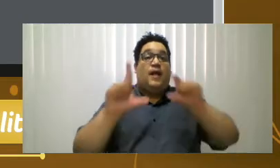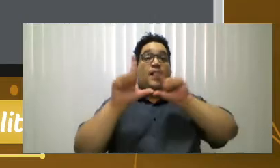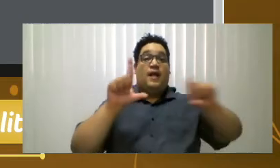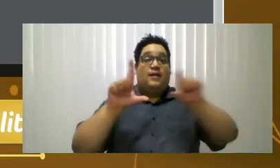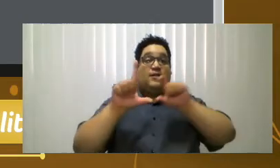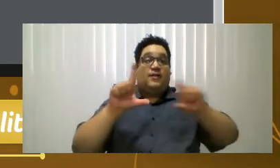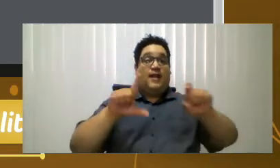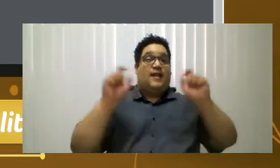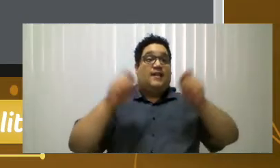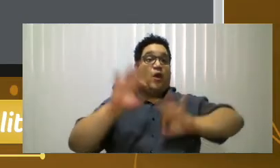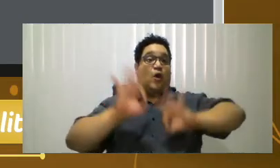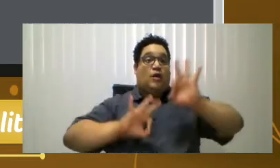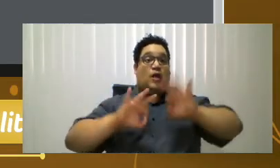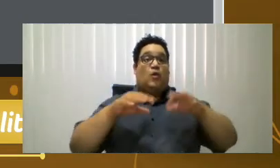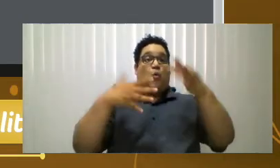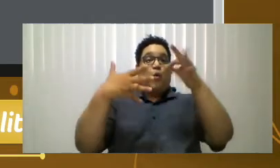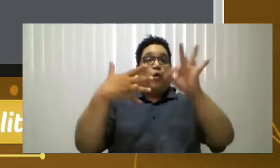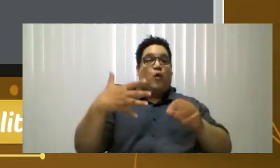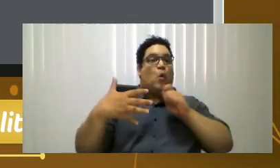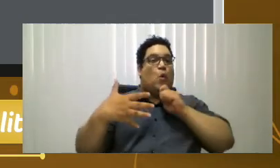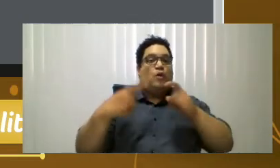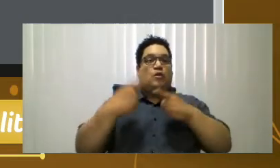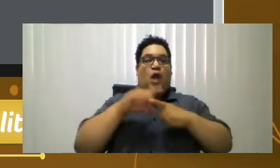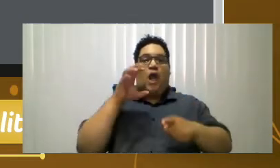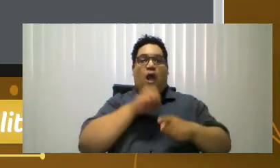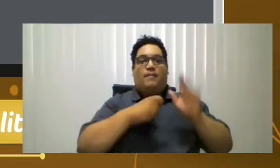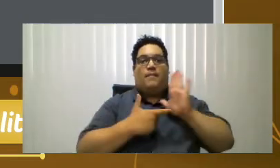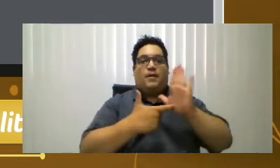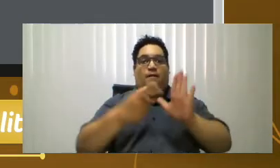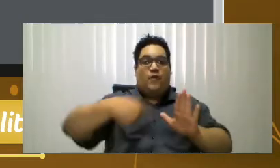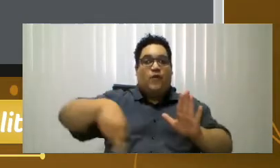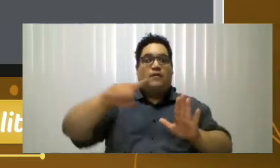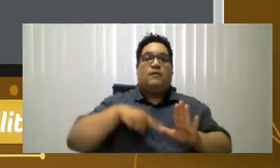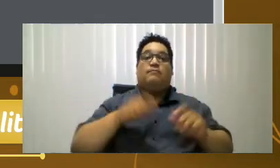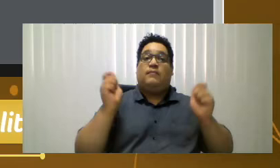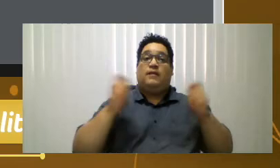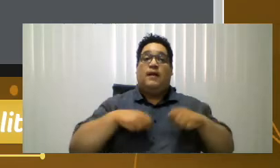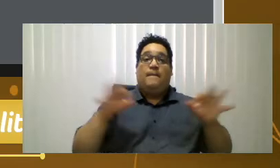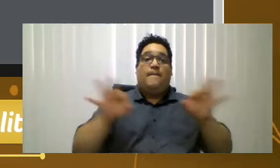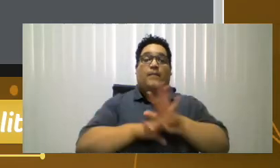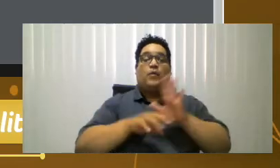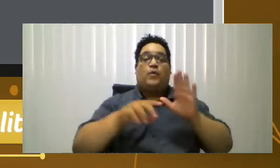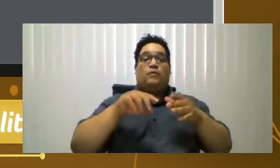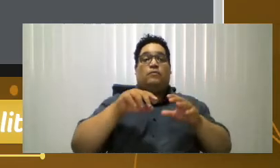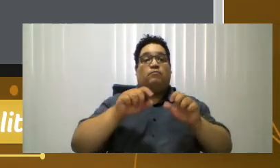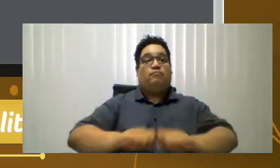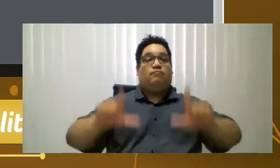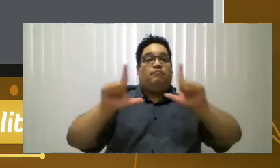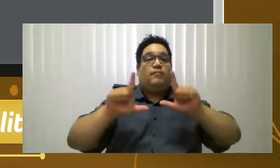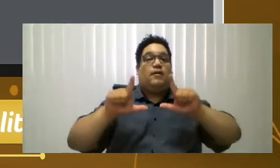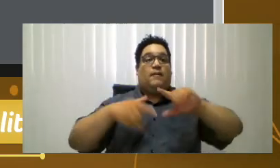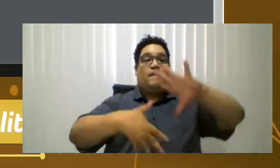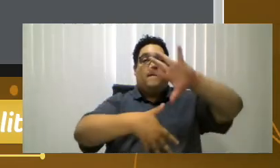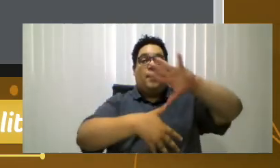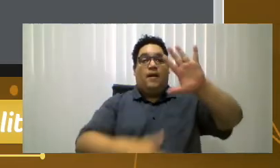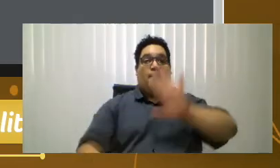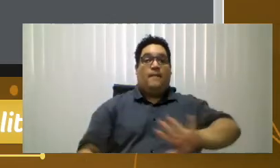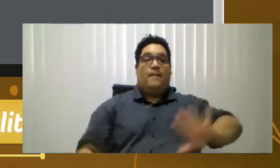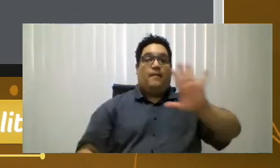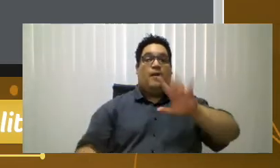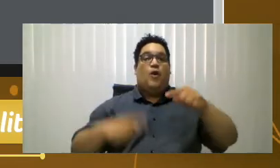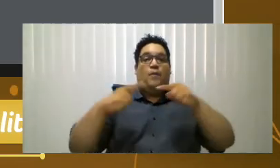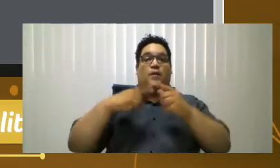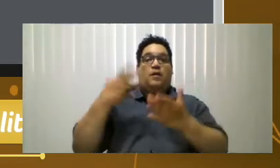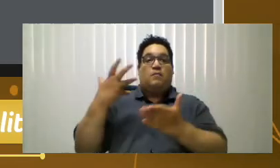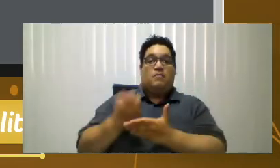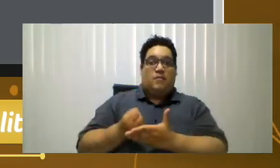configurada, eu não configurei nada porque eu estou fazendo rápido aqui na apresentação, mas rapidamente a gente já gera um mapa para servir de